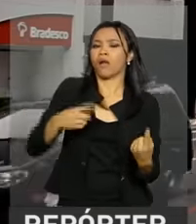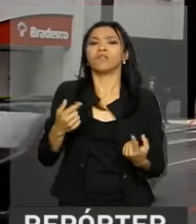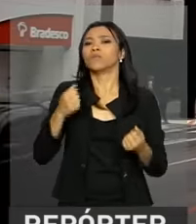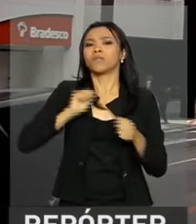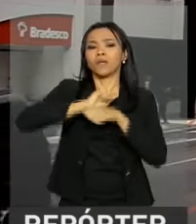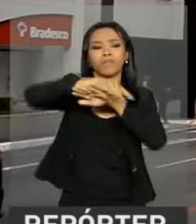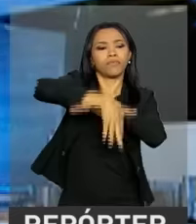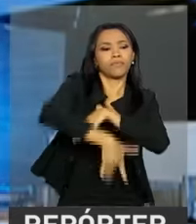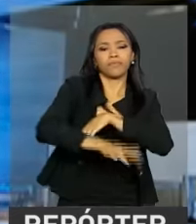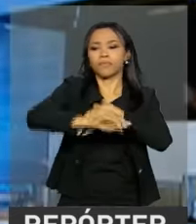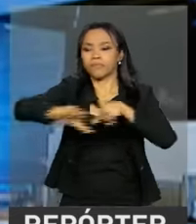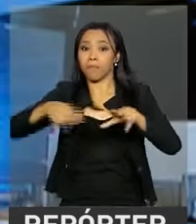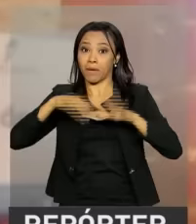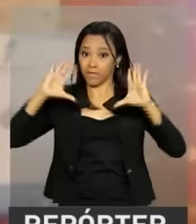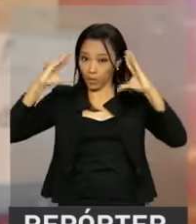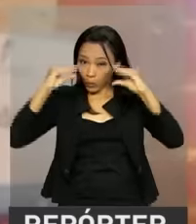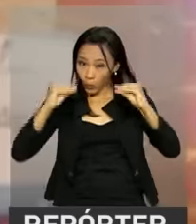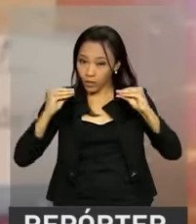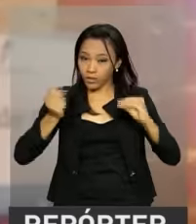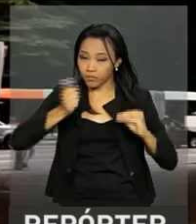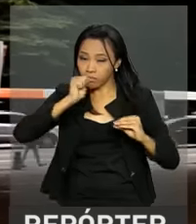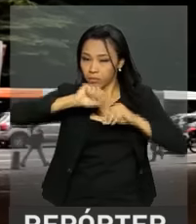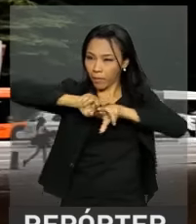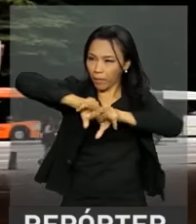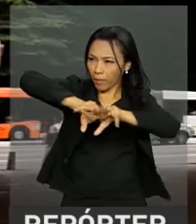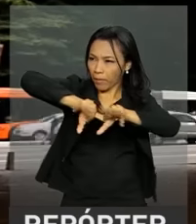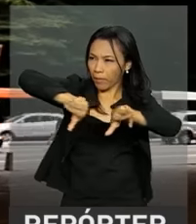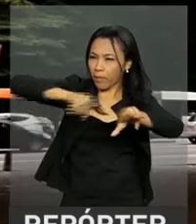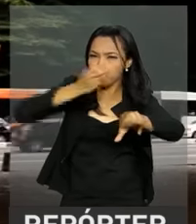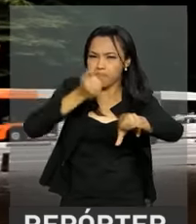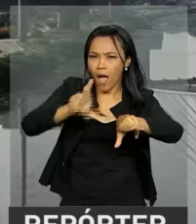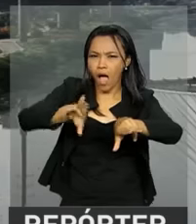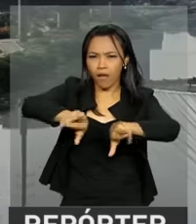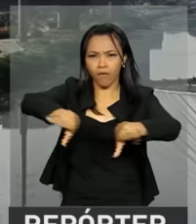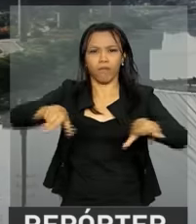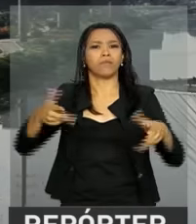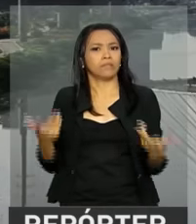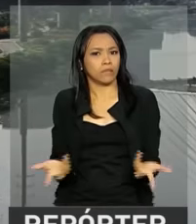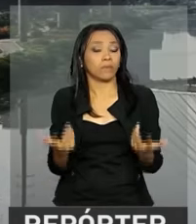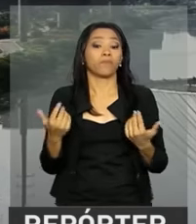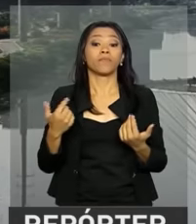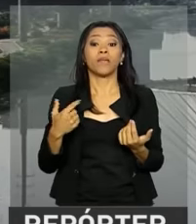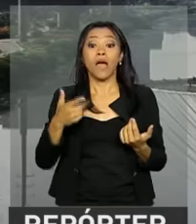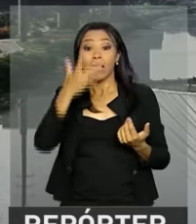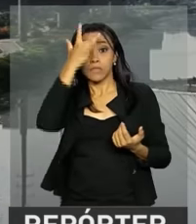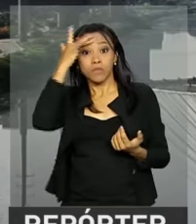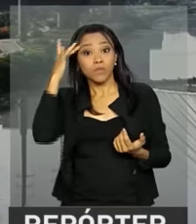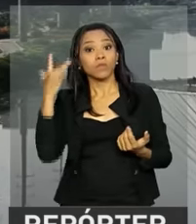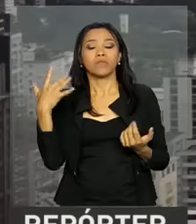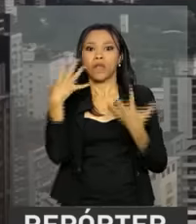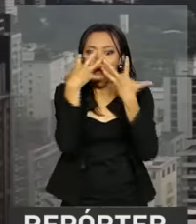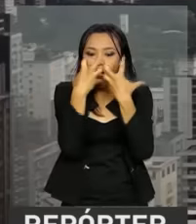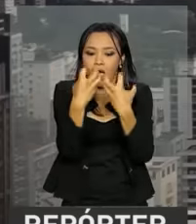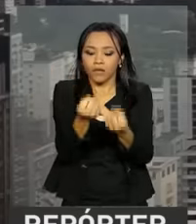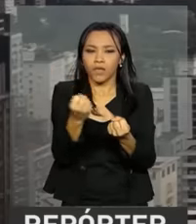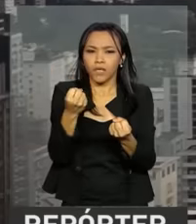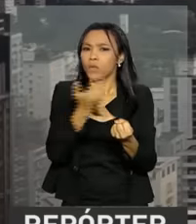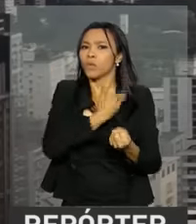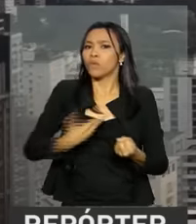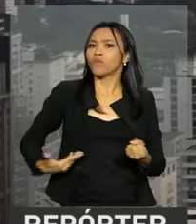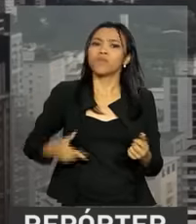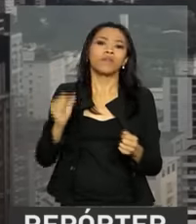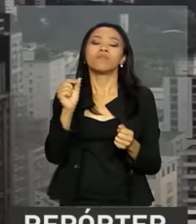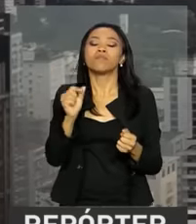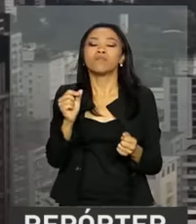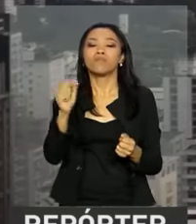noites agitadas gastronomia variada e riqueza cultural para ajudar a atrair ainda mais visitantes o governo federal